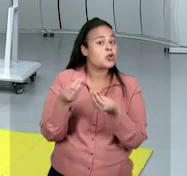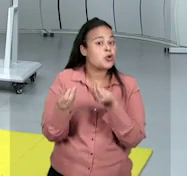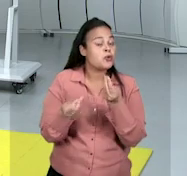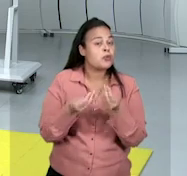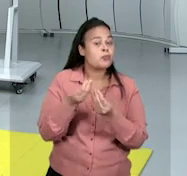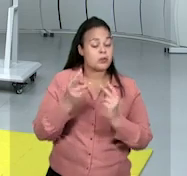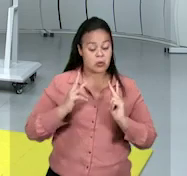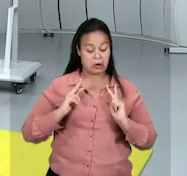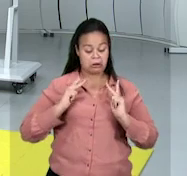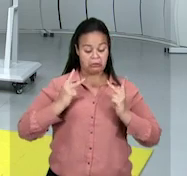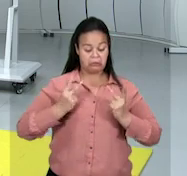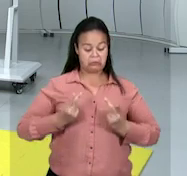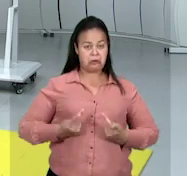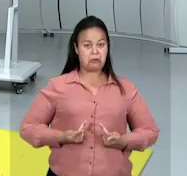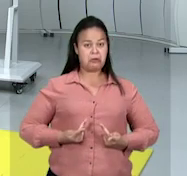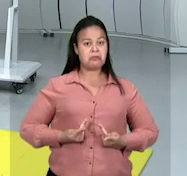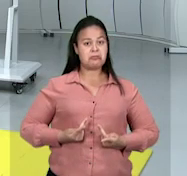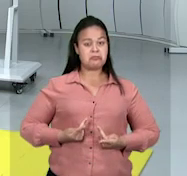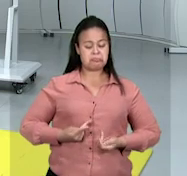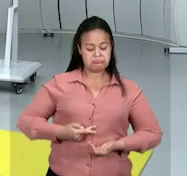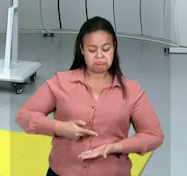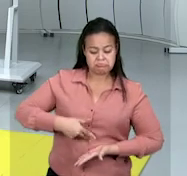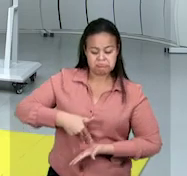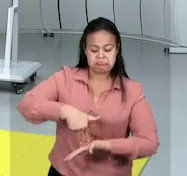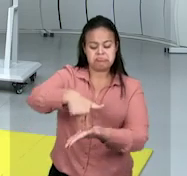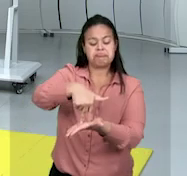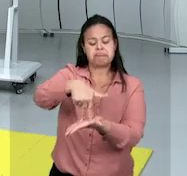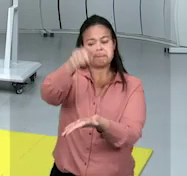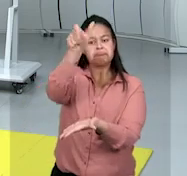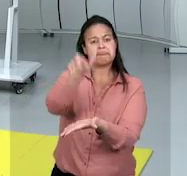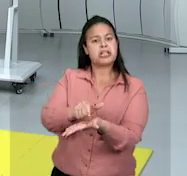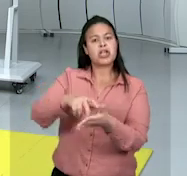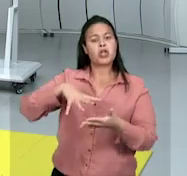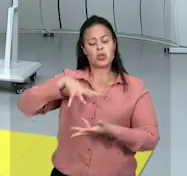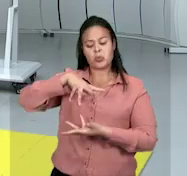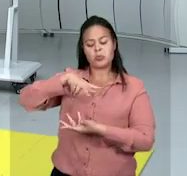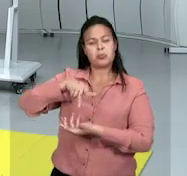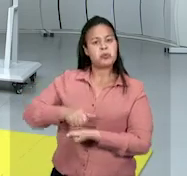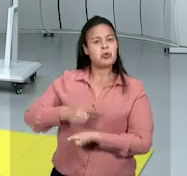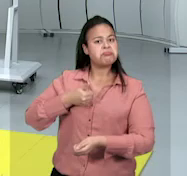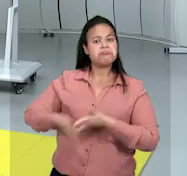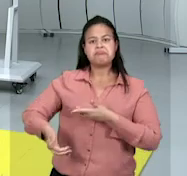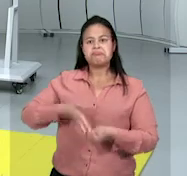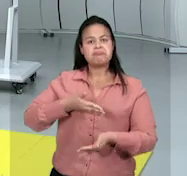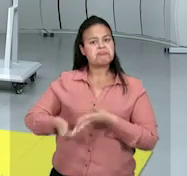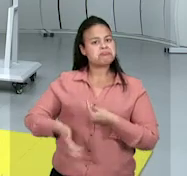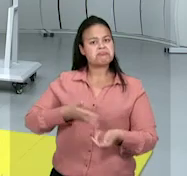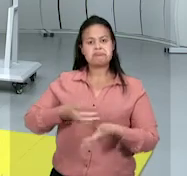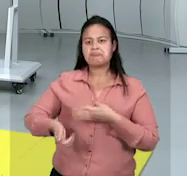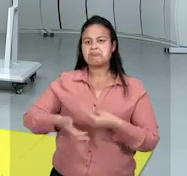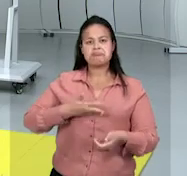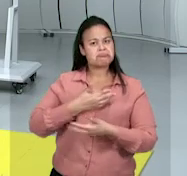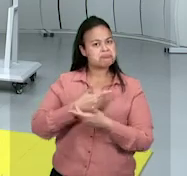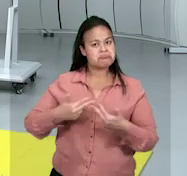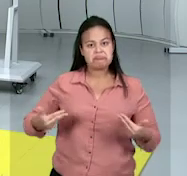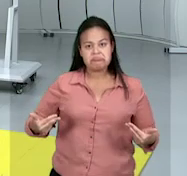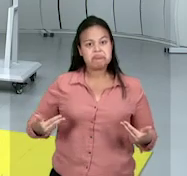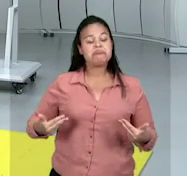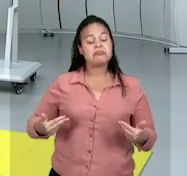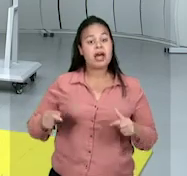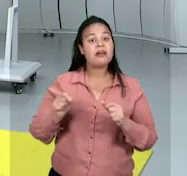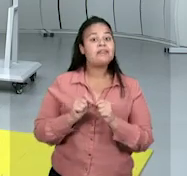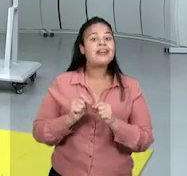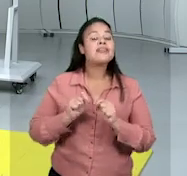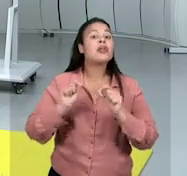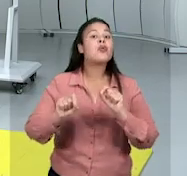vai se afirmar como ser na terra, independente de qualquer coisa,